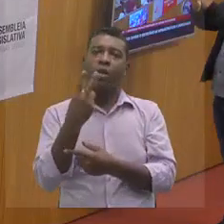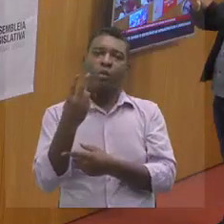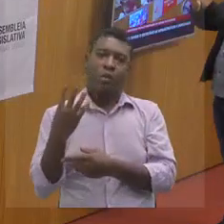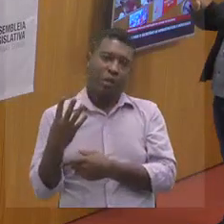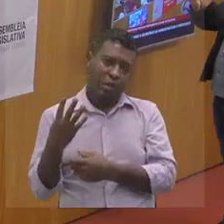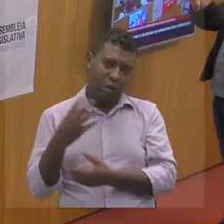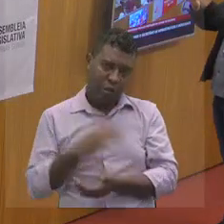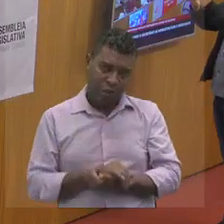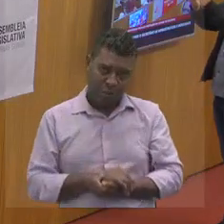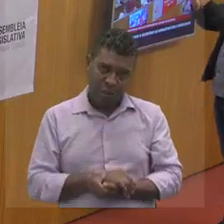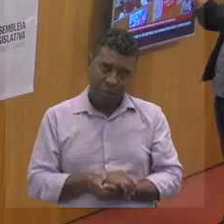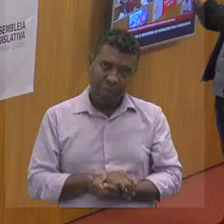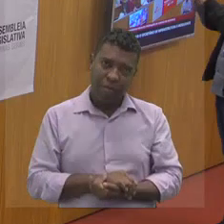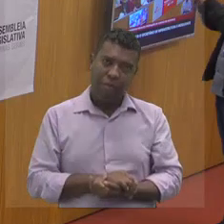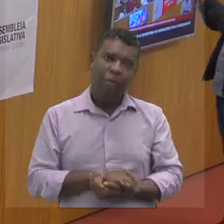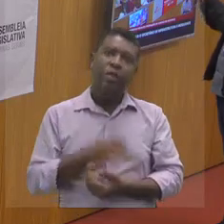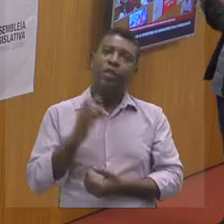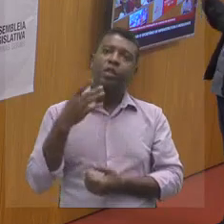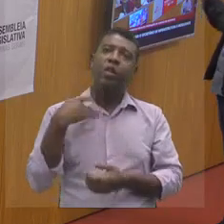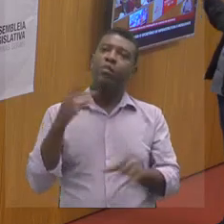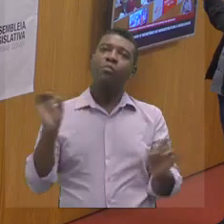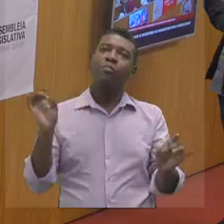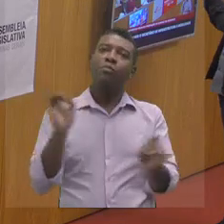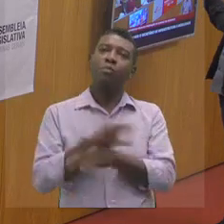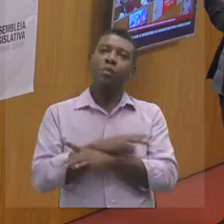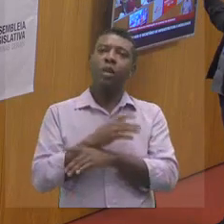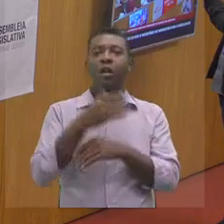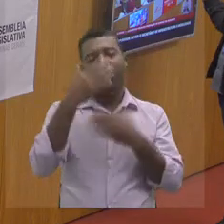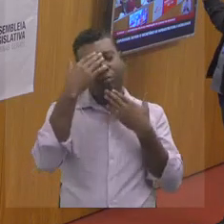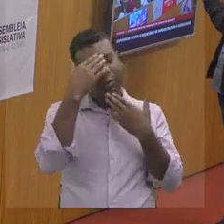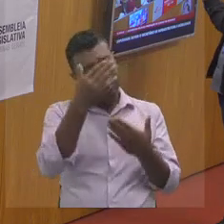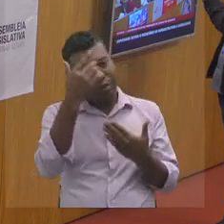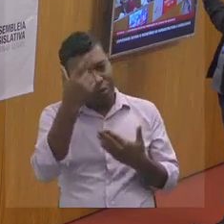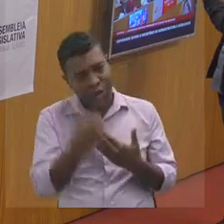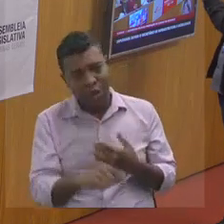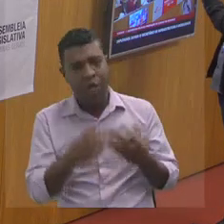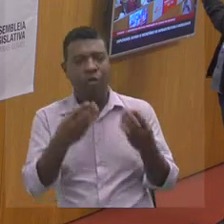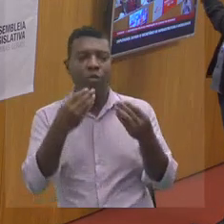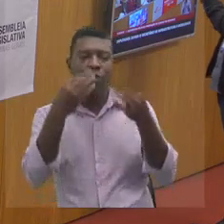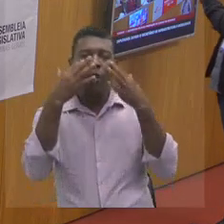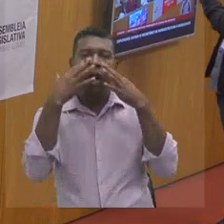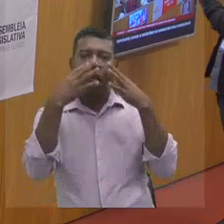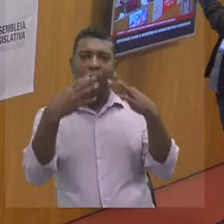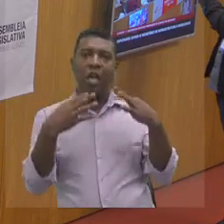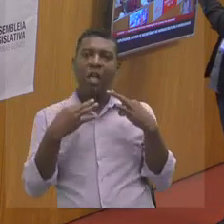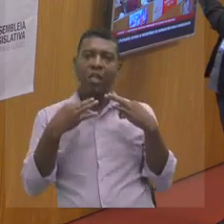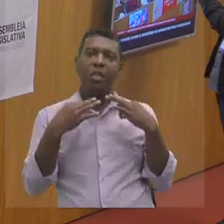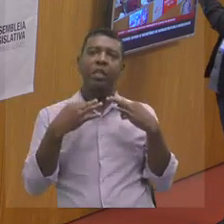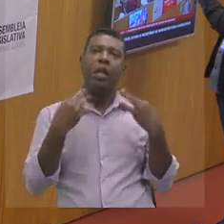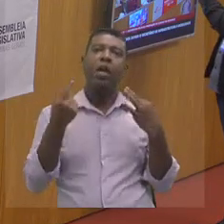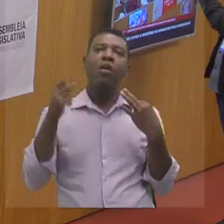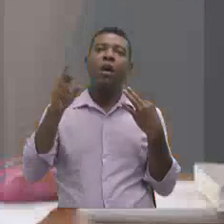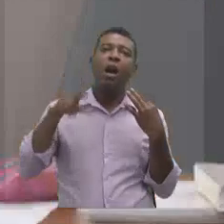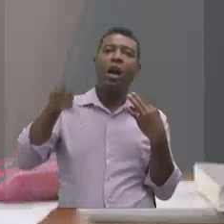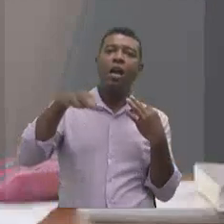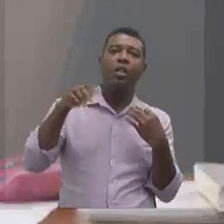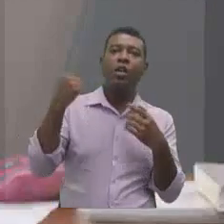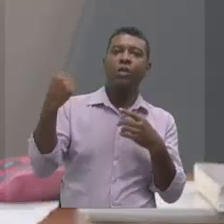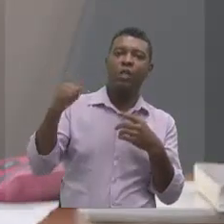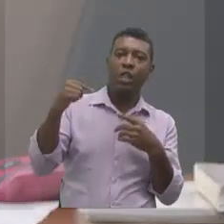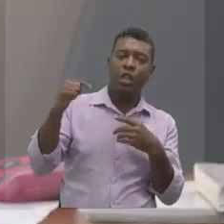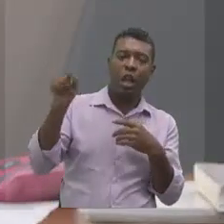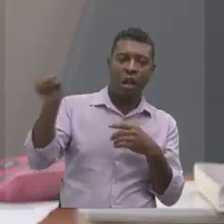eu só vou encerrar e agradecer mais uma vez o secretar né pela atenção só vem dando lá para nossa região de Sete Lagoas